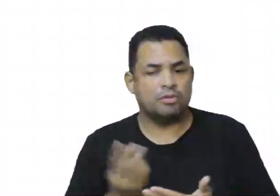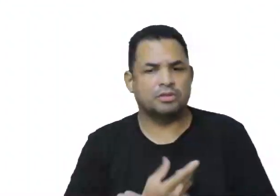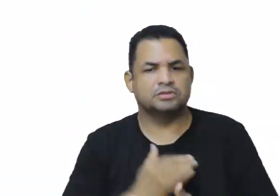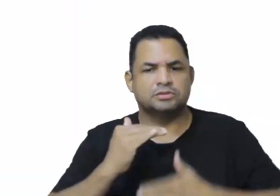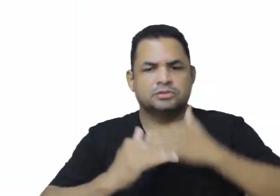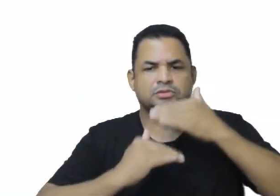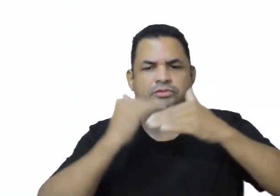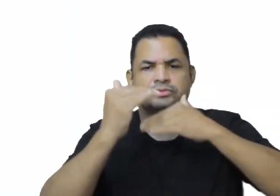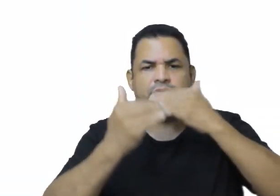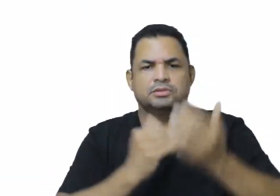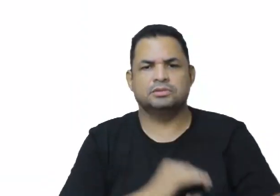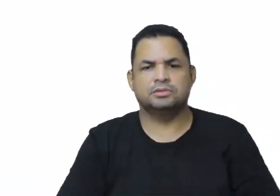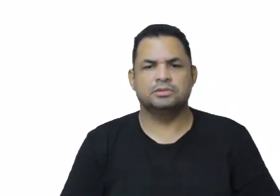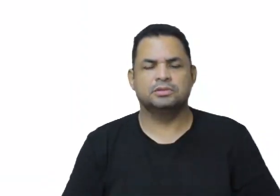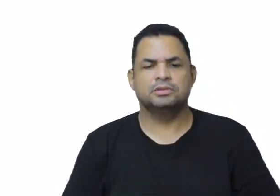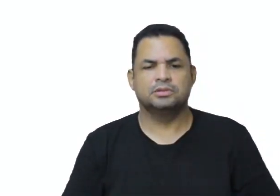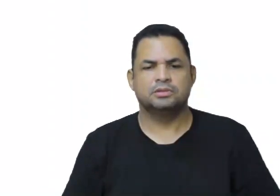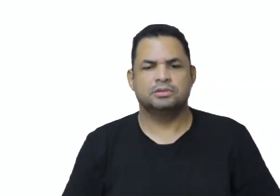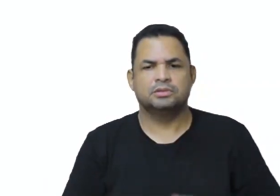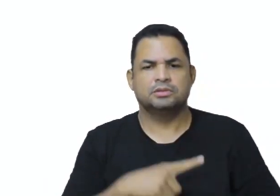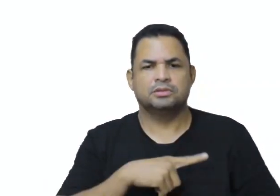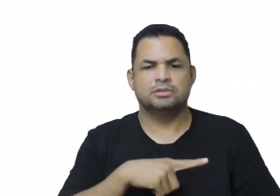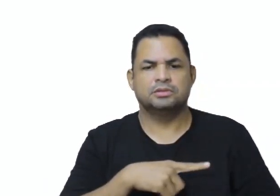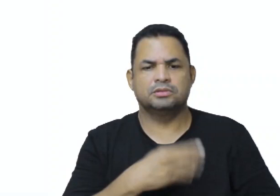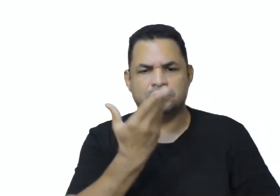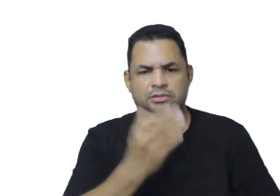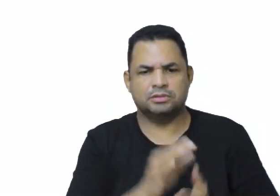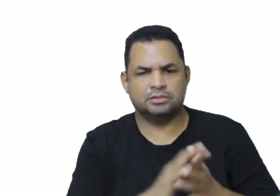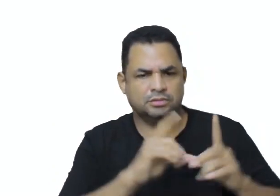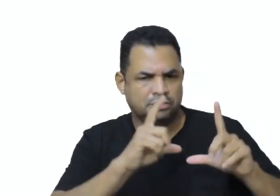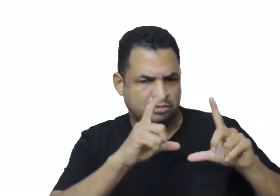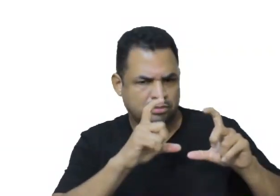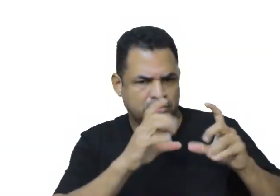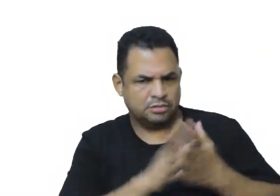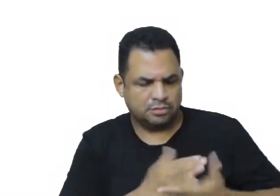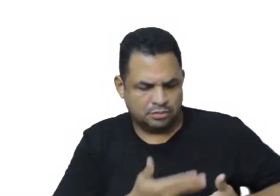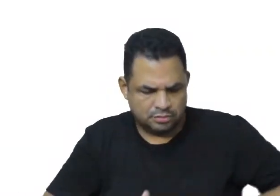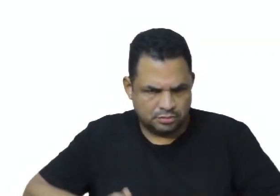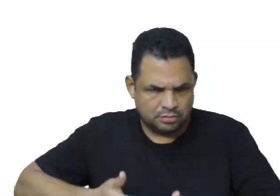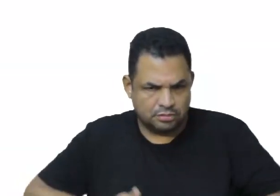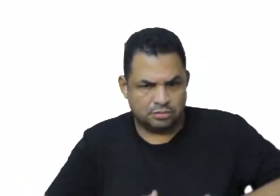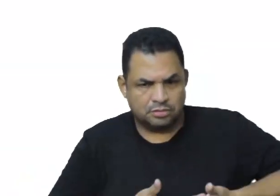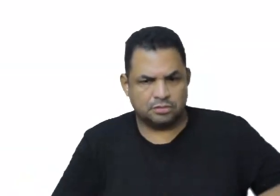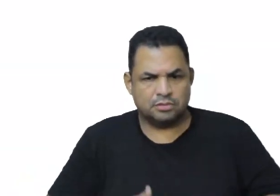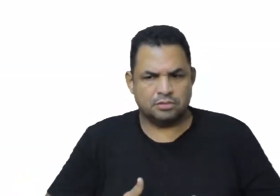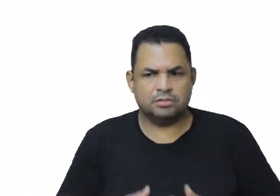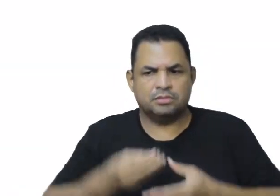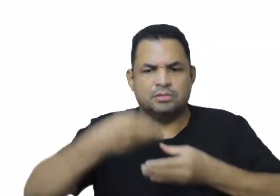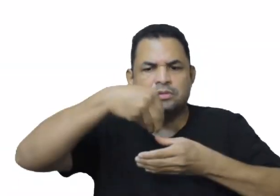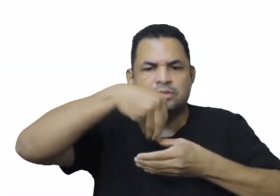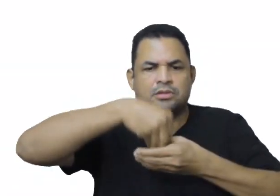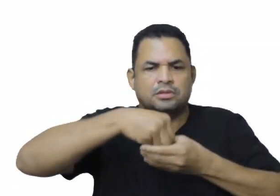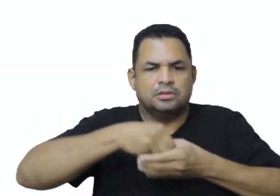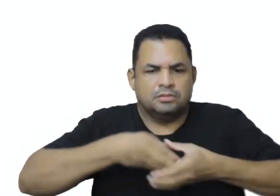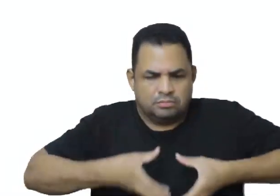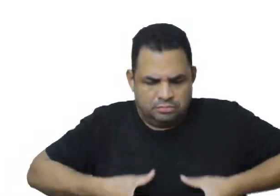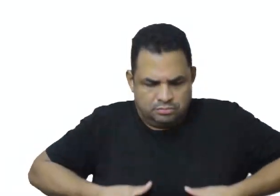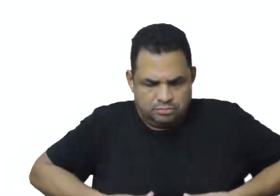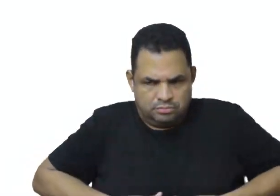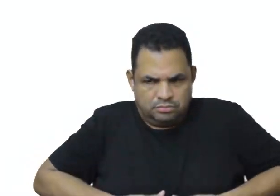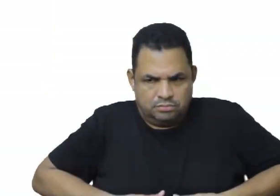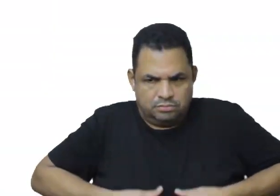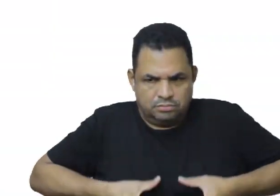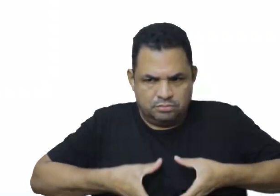na tela aí, por favor. Então, a gente tem aqui a foto, né, de um bebezinho dentro do ventre da mãe,